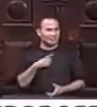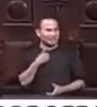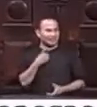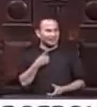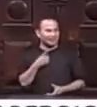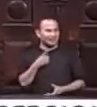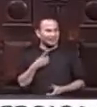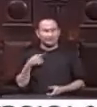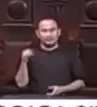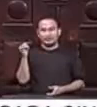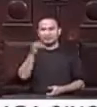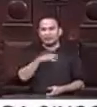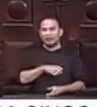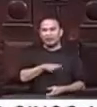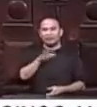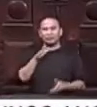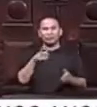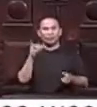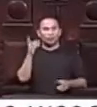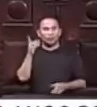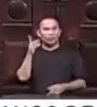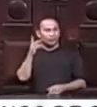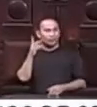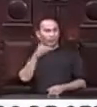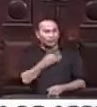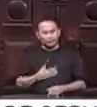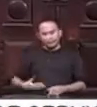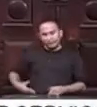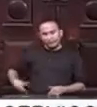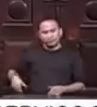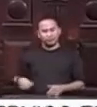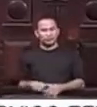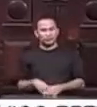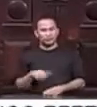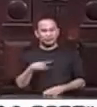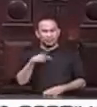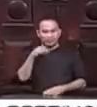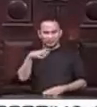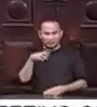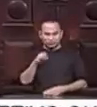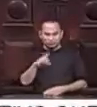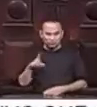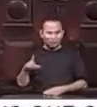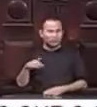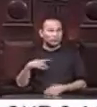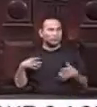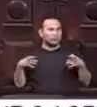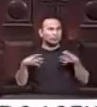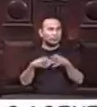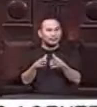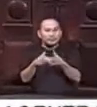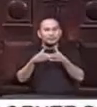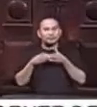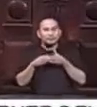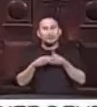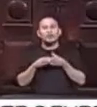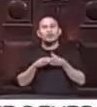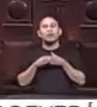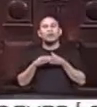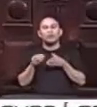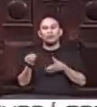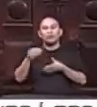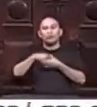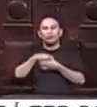de passagem aérea para o governador. Nós da bancada do PSOL, pedimos o voto